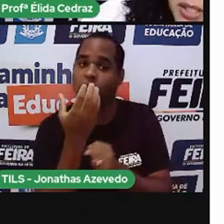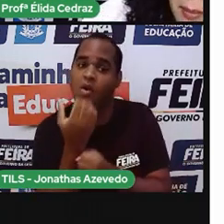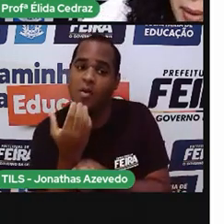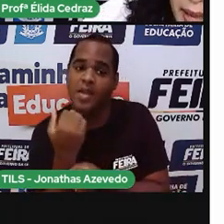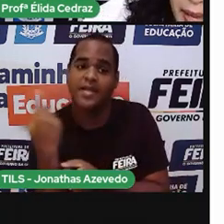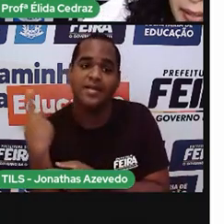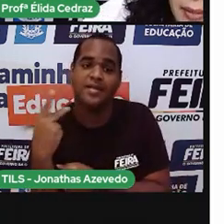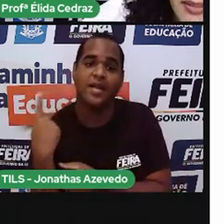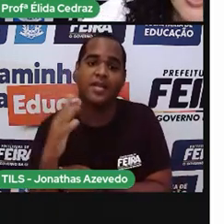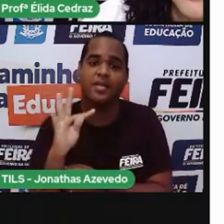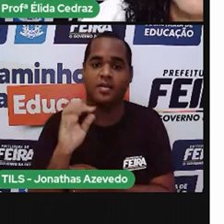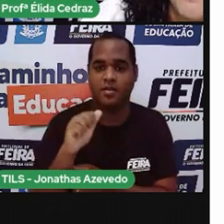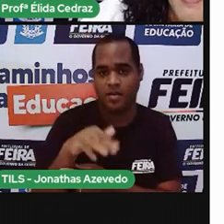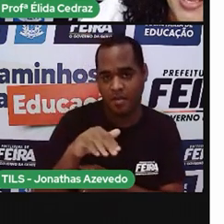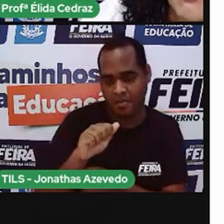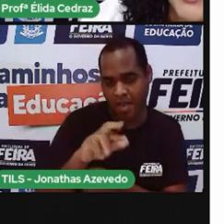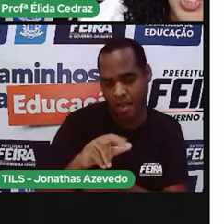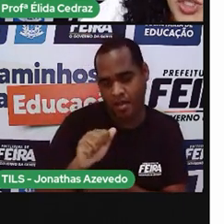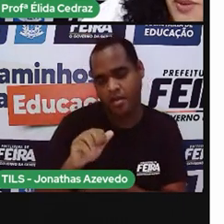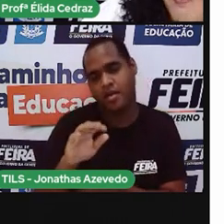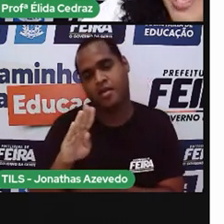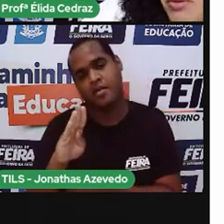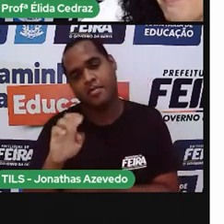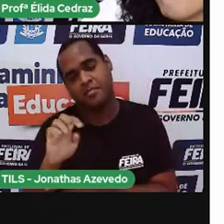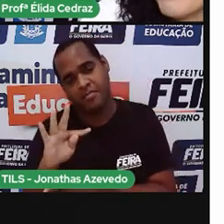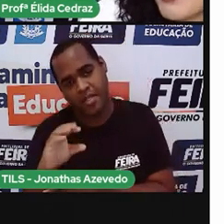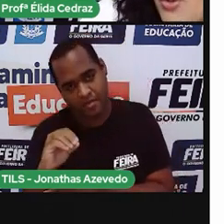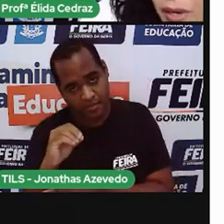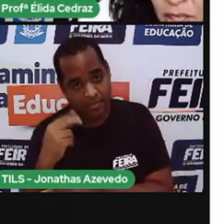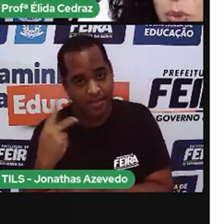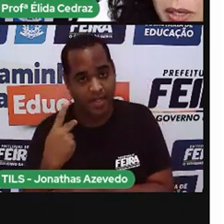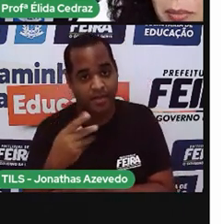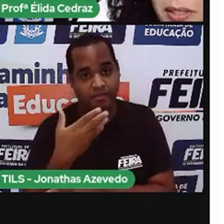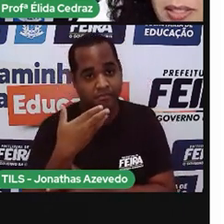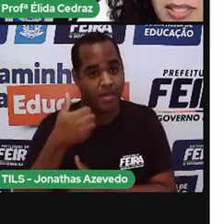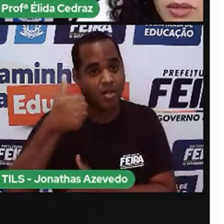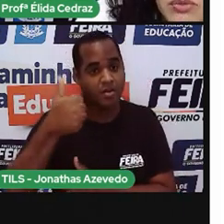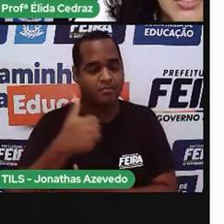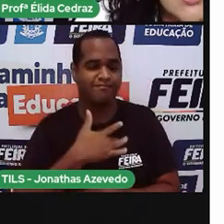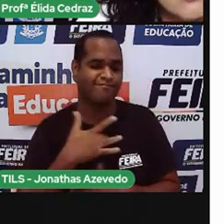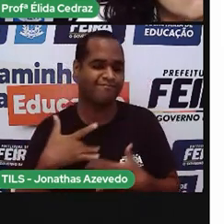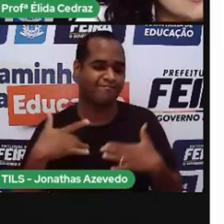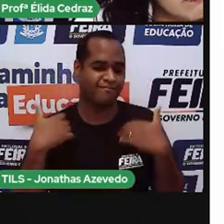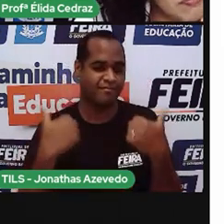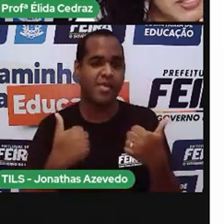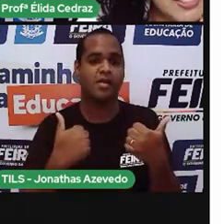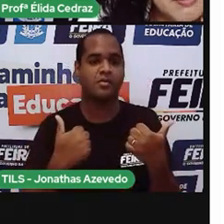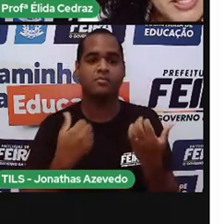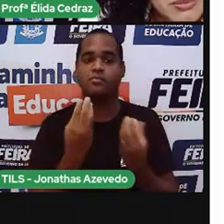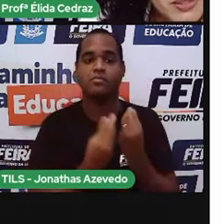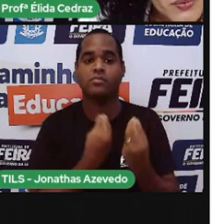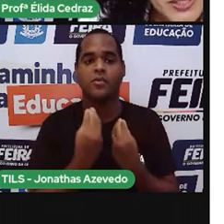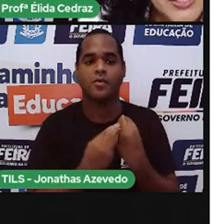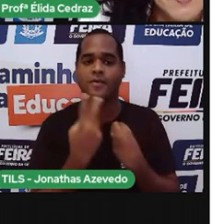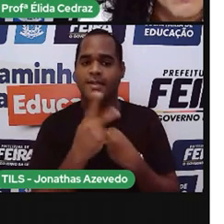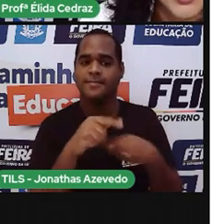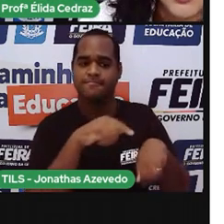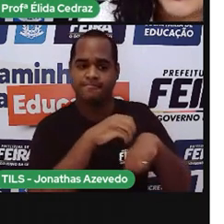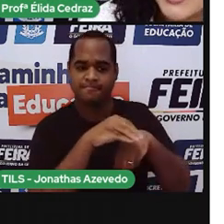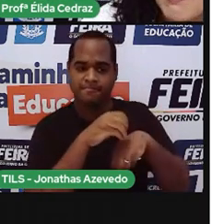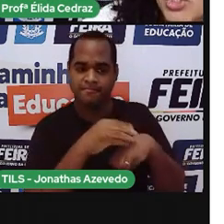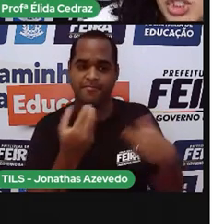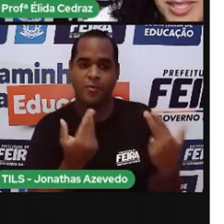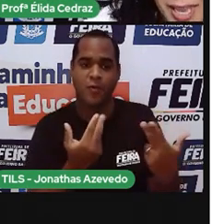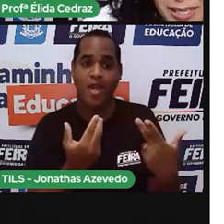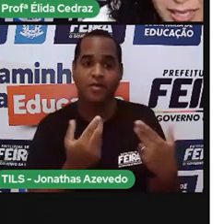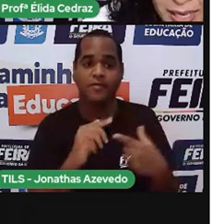Beto e de Tamara? Que Tamara foi ajudar o Beto a melhorar a sua alimentação? Você vai fazer a mesma coisa.